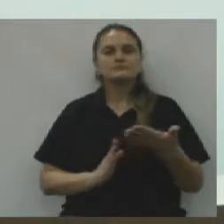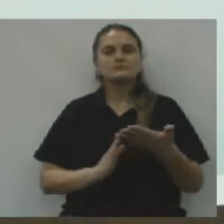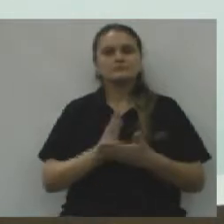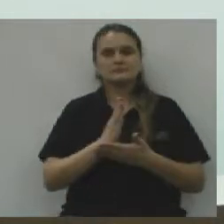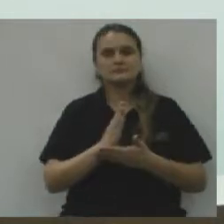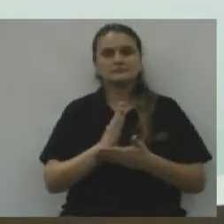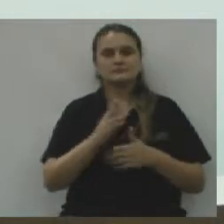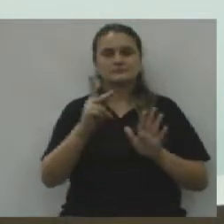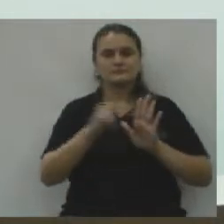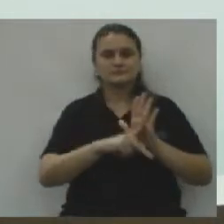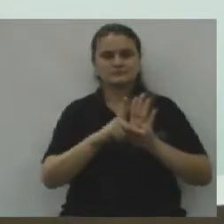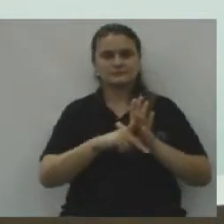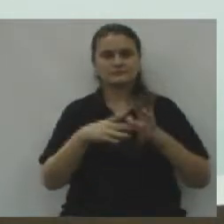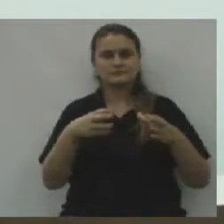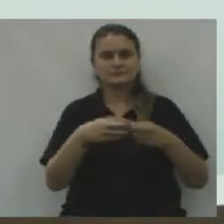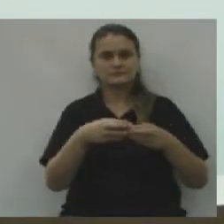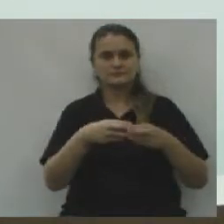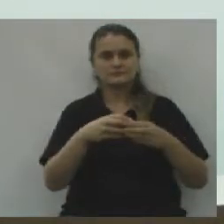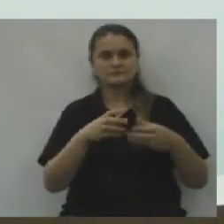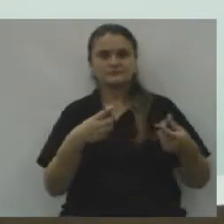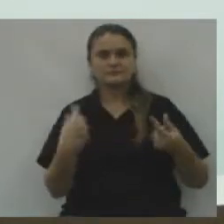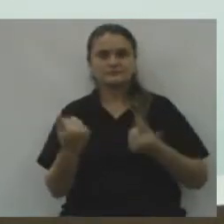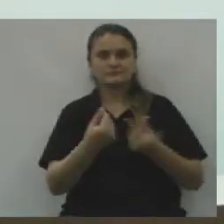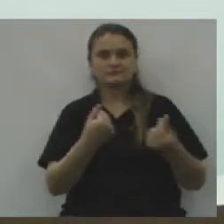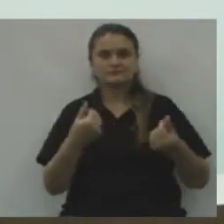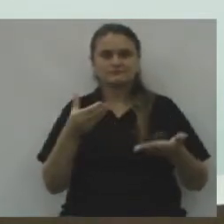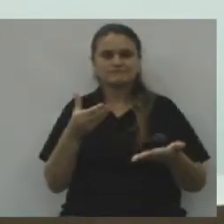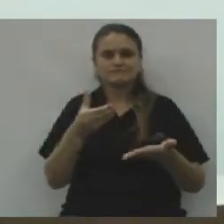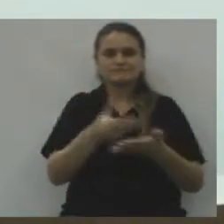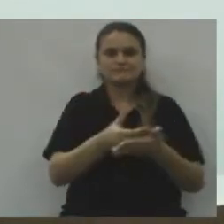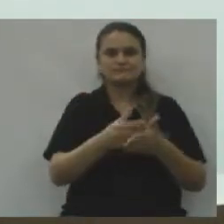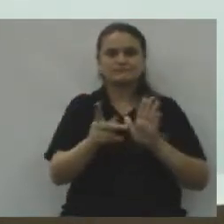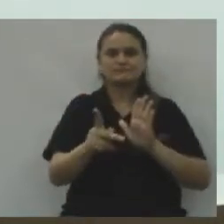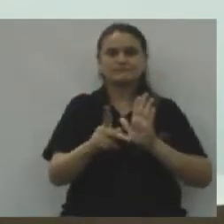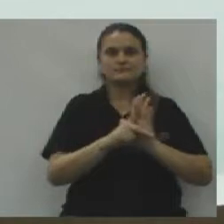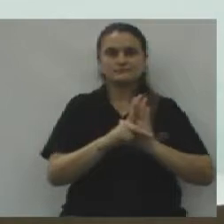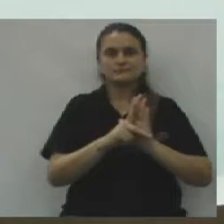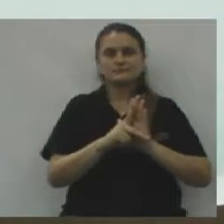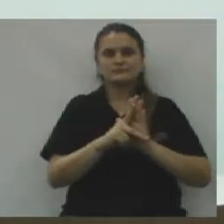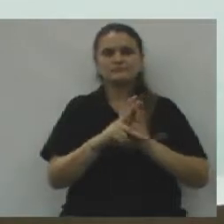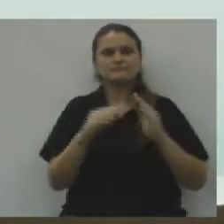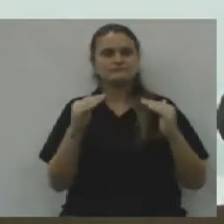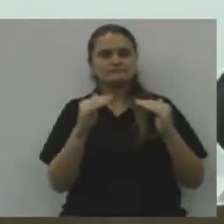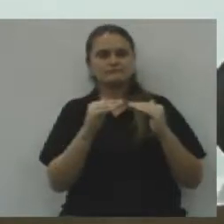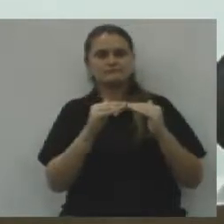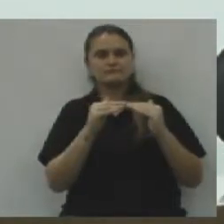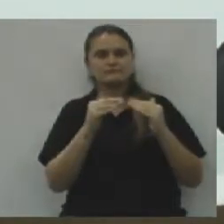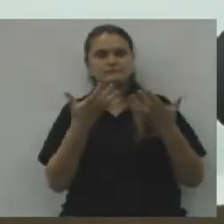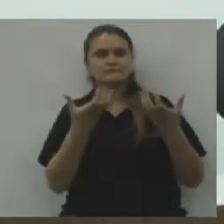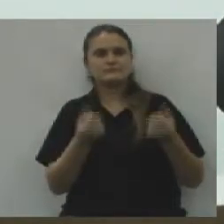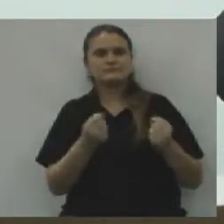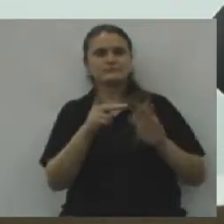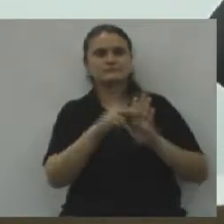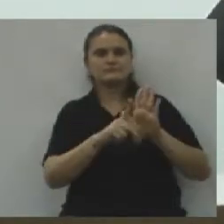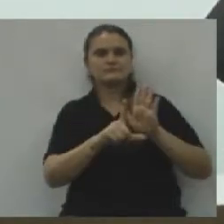Aprovado o parecer fundamentado da Comissão de Finanças, Orçamento e Patrimônio. Favorável ao projeto de lei ordinário